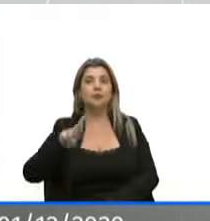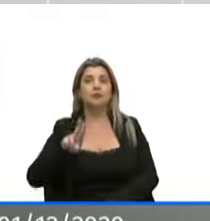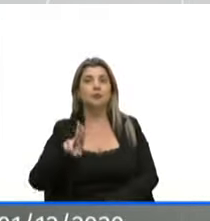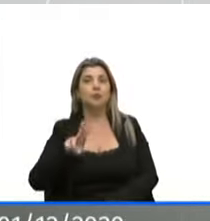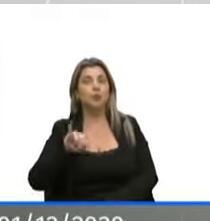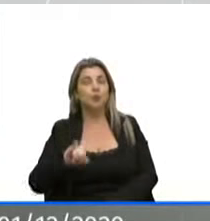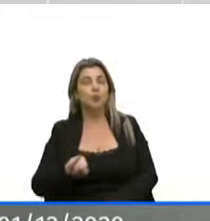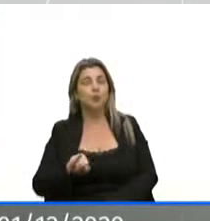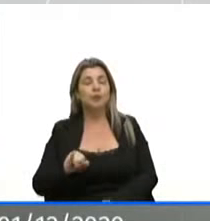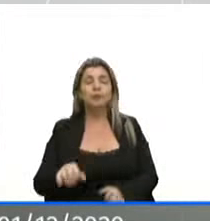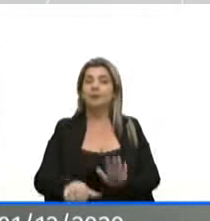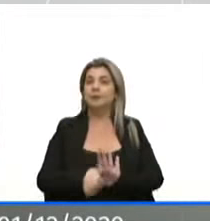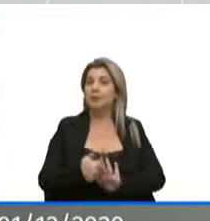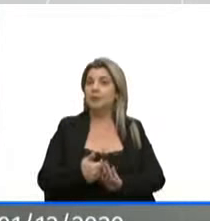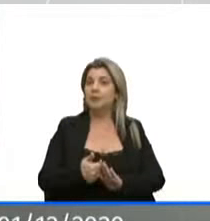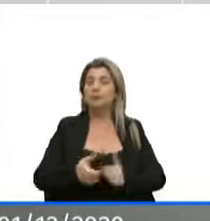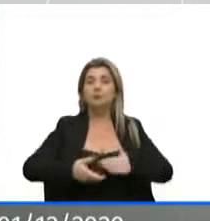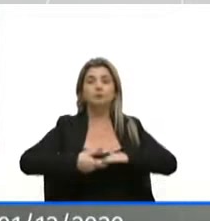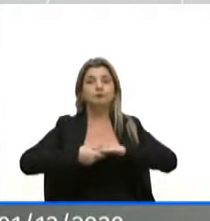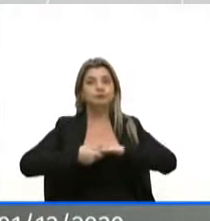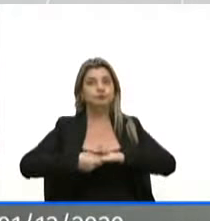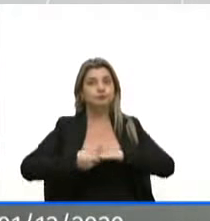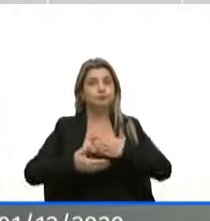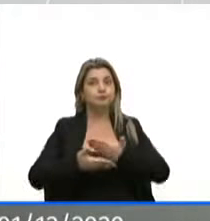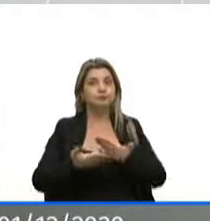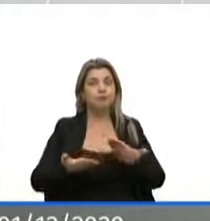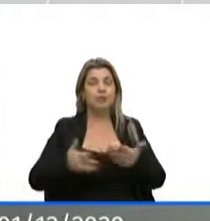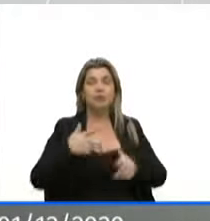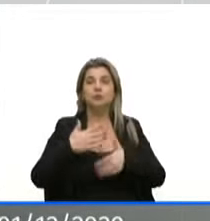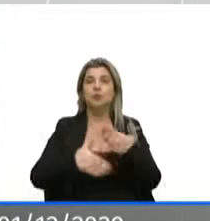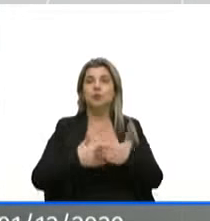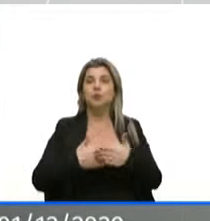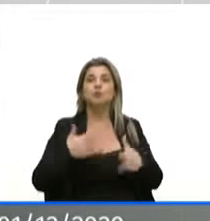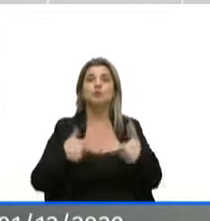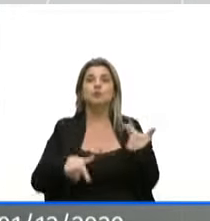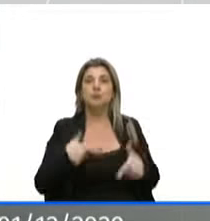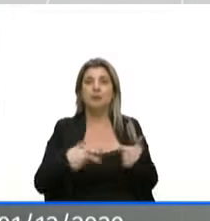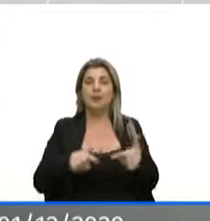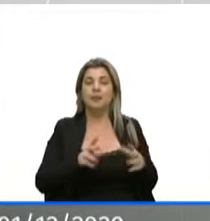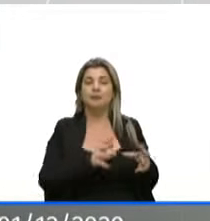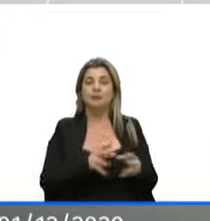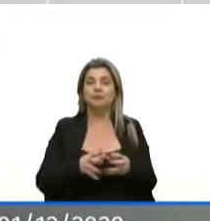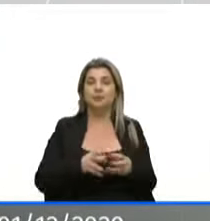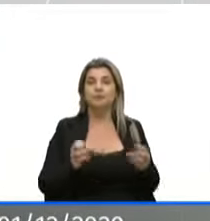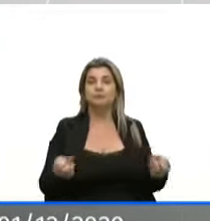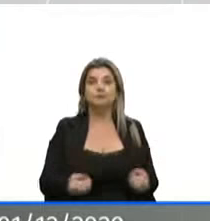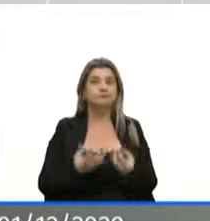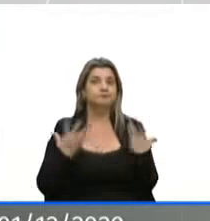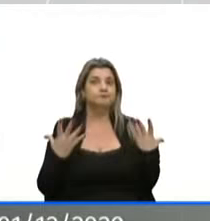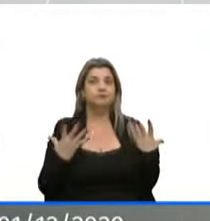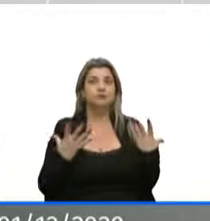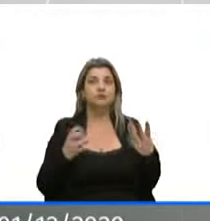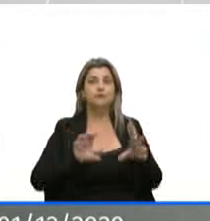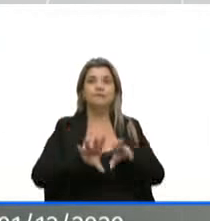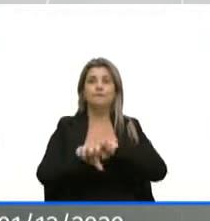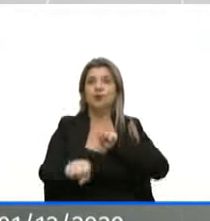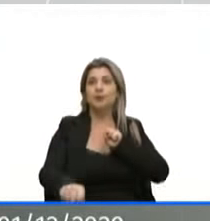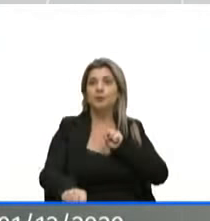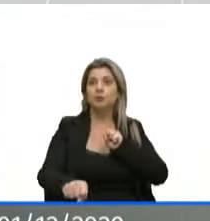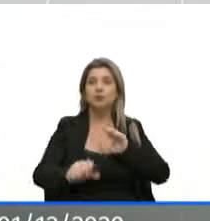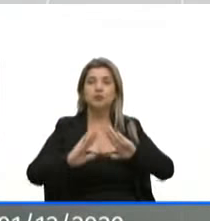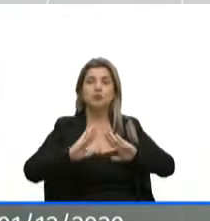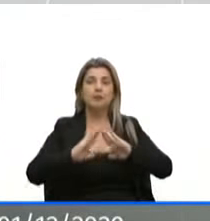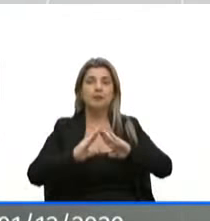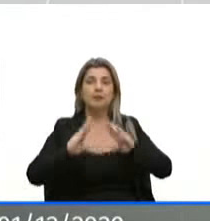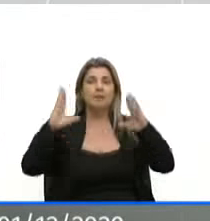Primeiro, prestando minha solidariedade, né, a todos esses trabalhadores do setor de eventos, de formatura, de casa